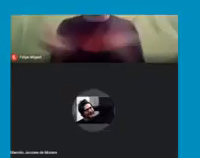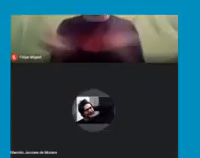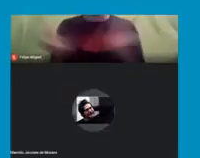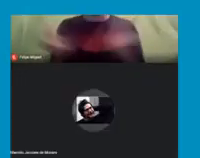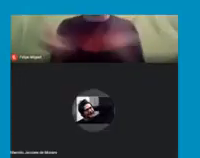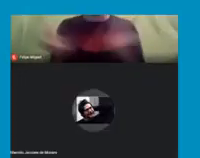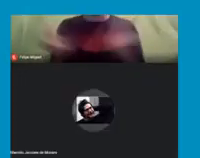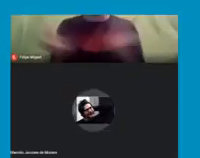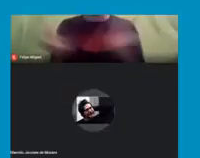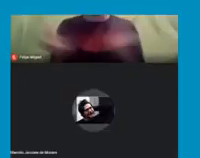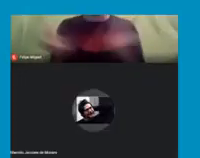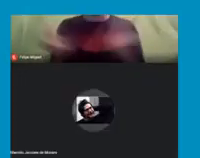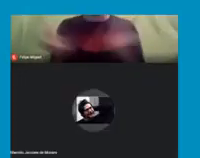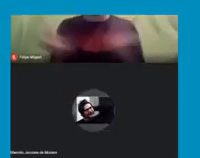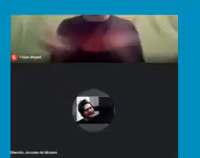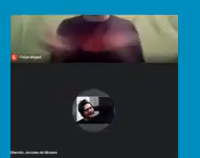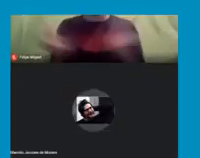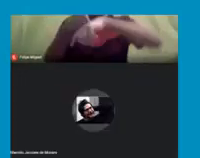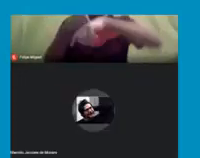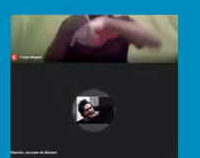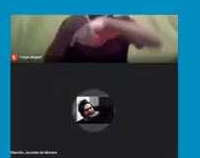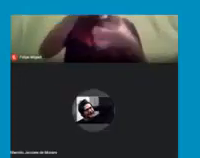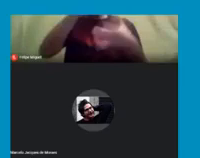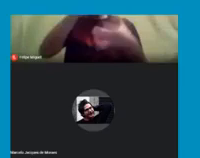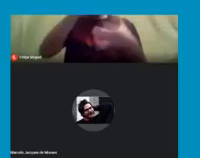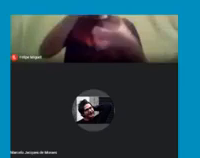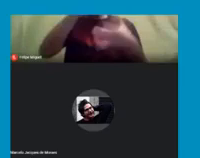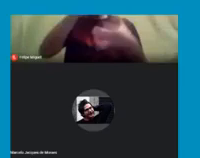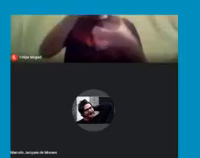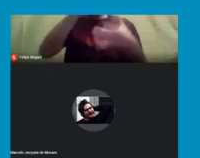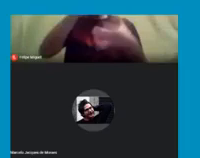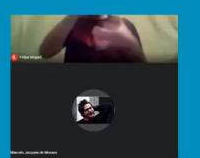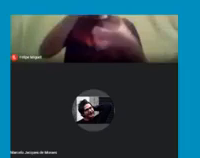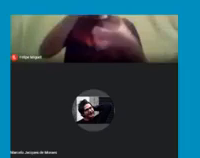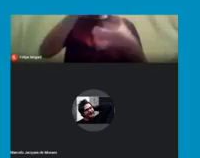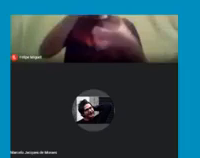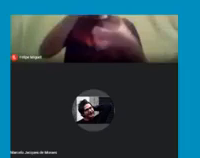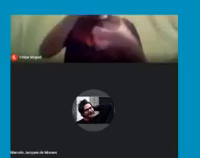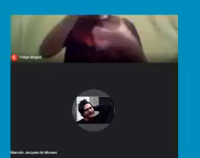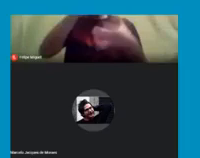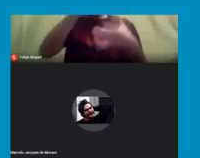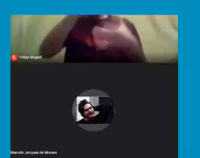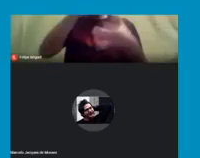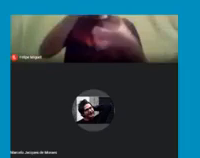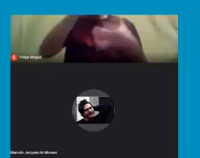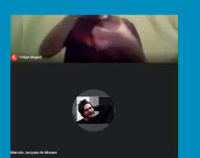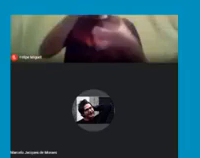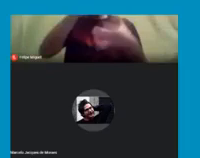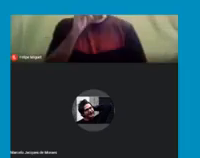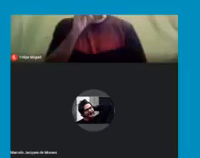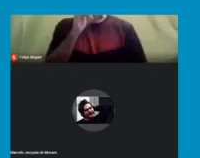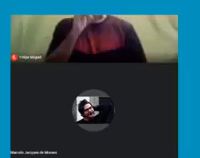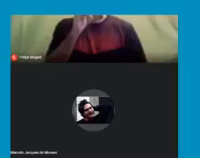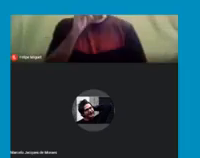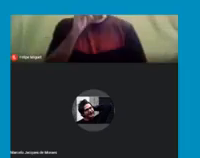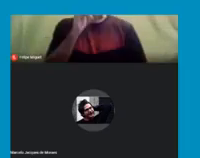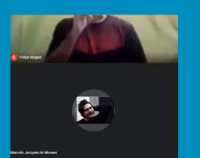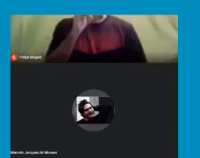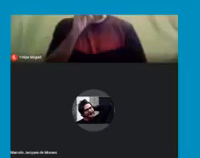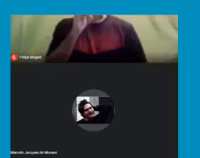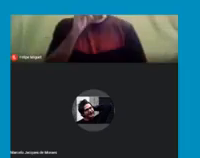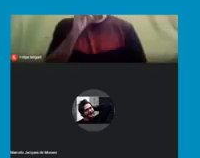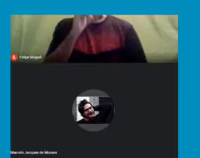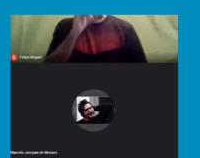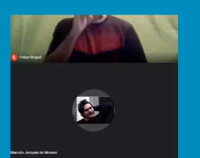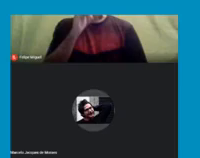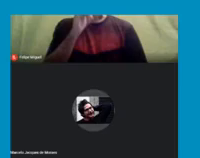brancos. Aí vai entrar. A polícia tem que mudar. Sabe? Por exemplo, o presidente da Fundação Palmares, Capitão do